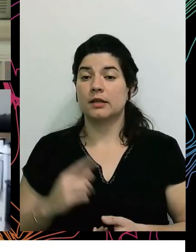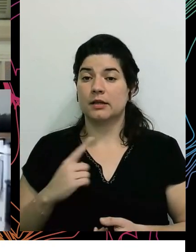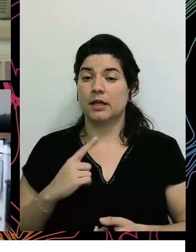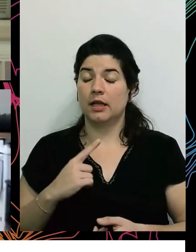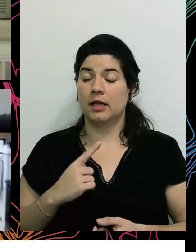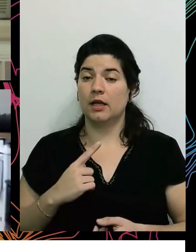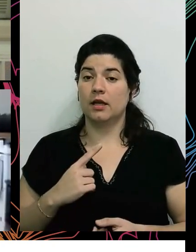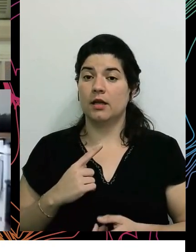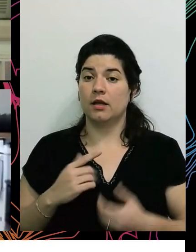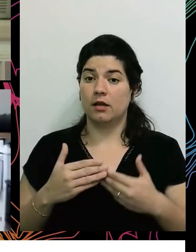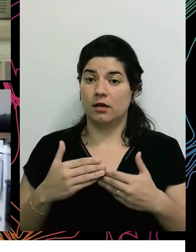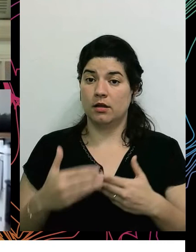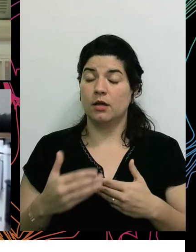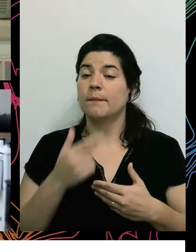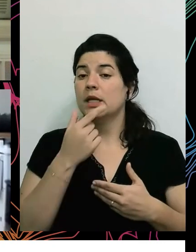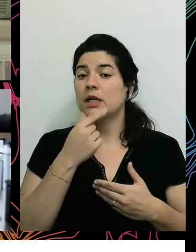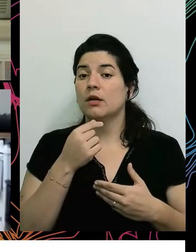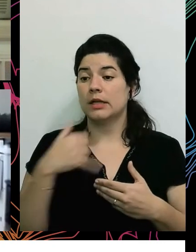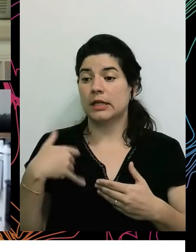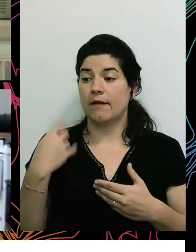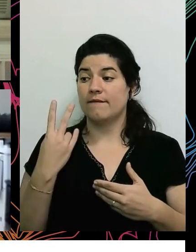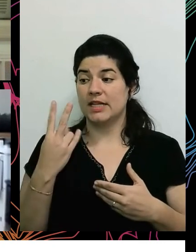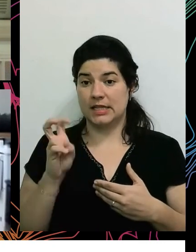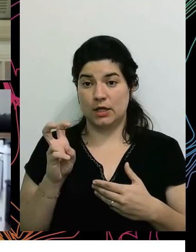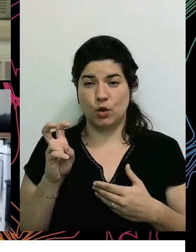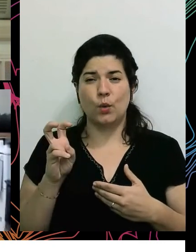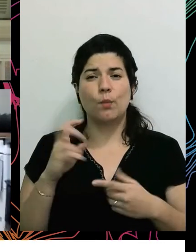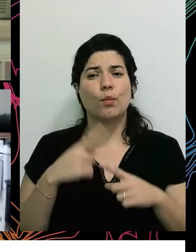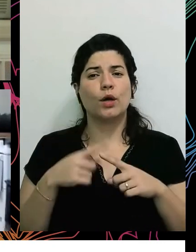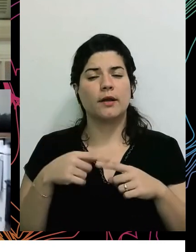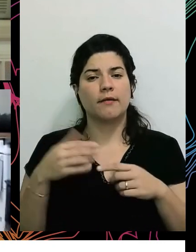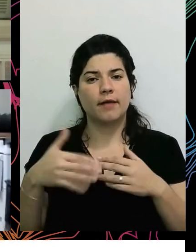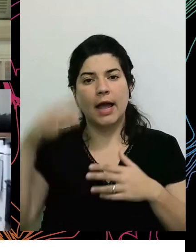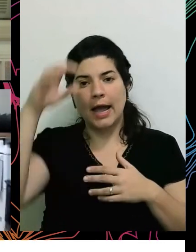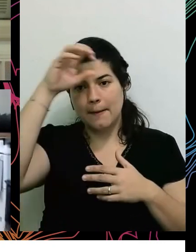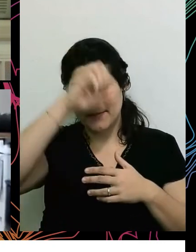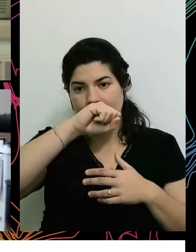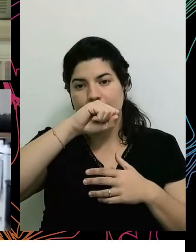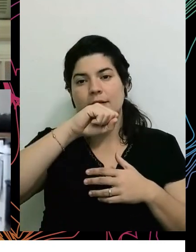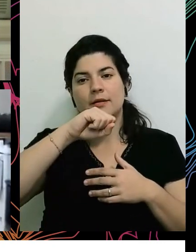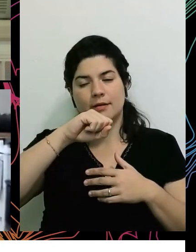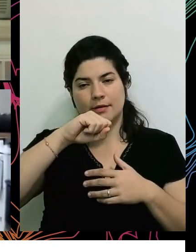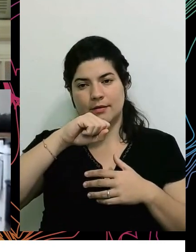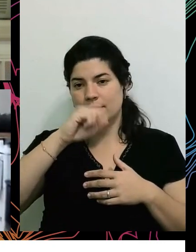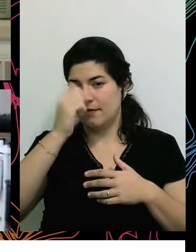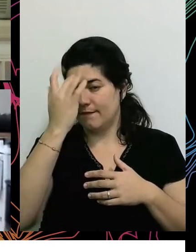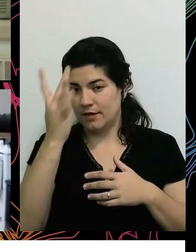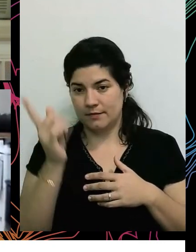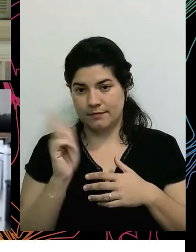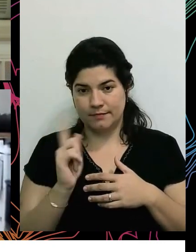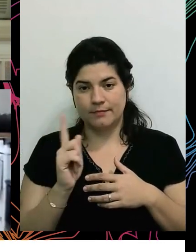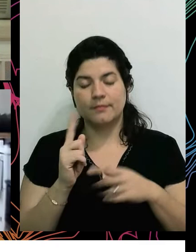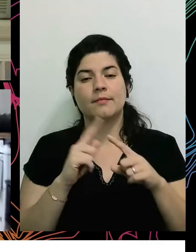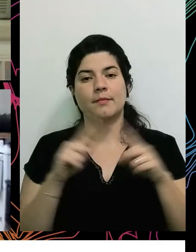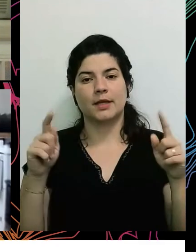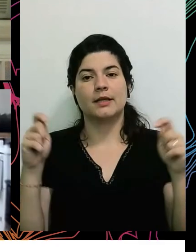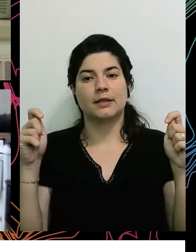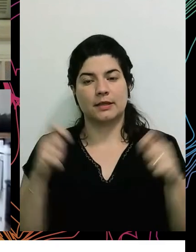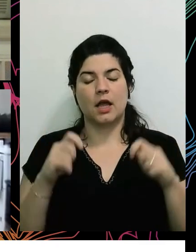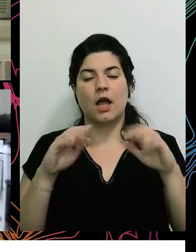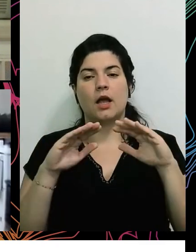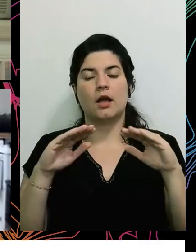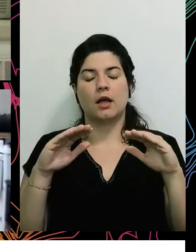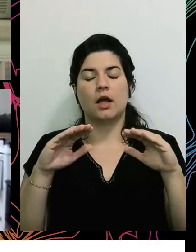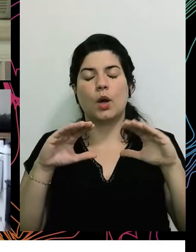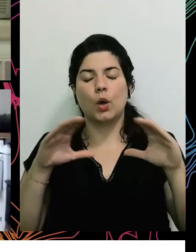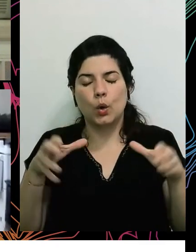de 25 anos, porque você vai aprender e depois você mexa. Não é fácil, mas as companhias têm que